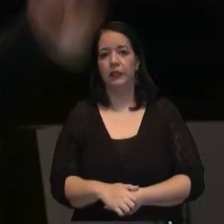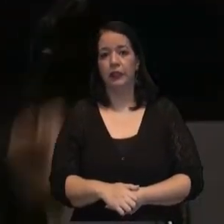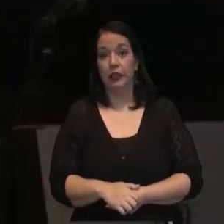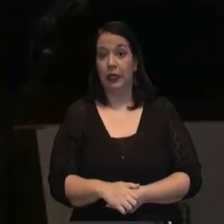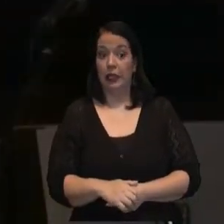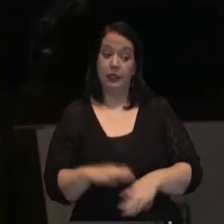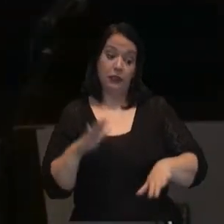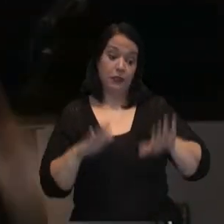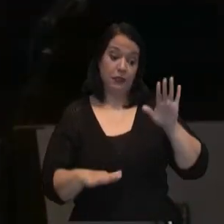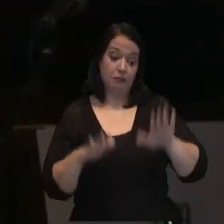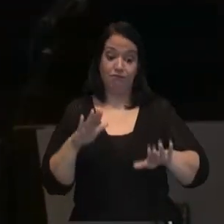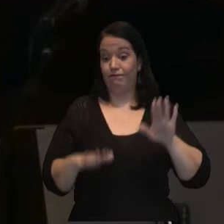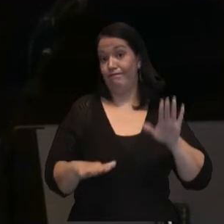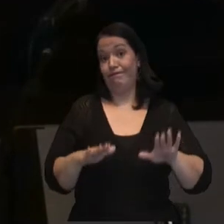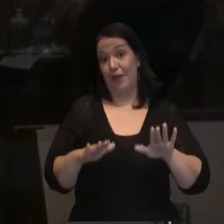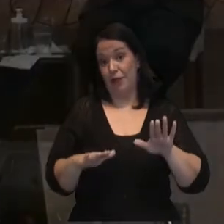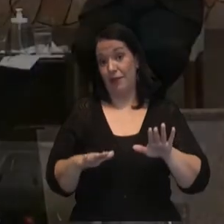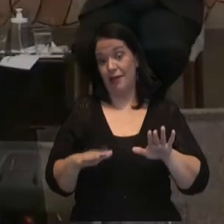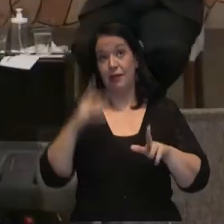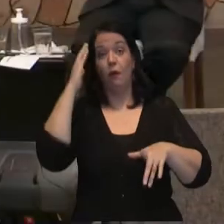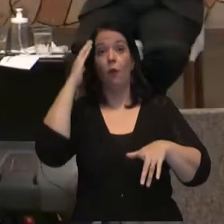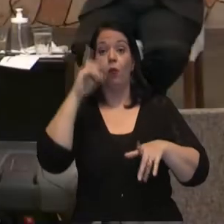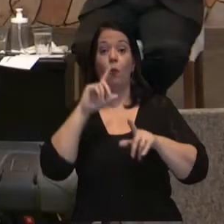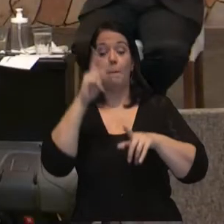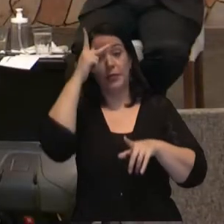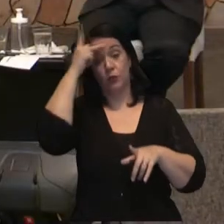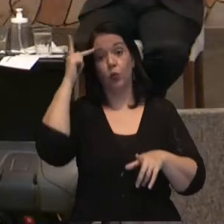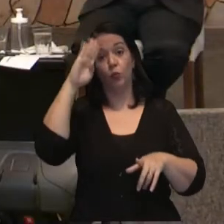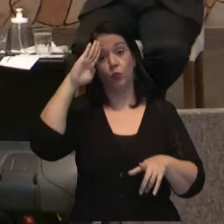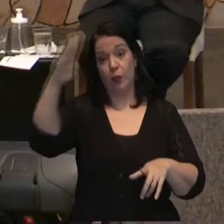vieram tirar a minha vida, vou agora acabar com eles.